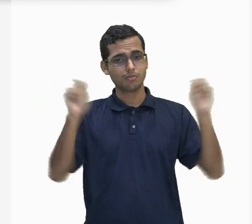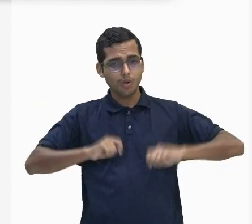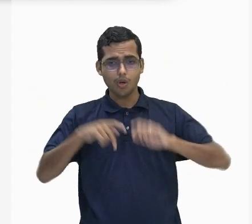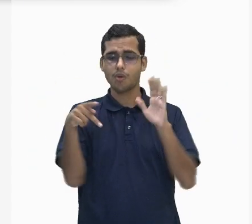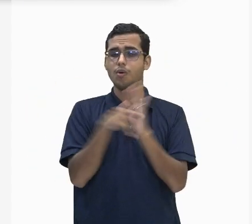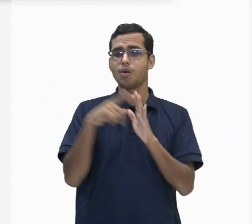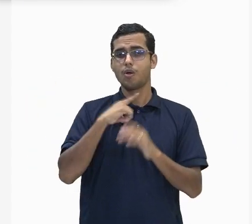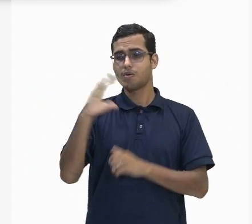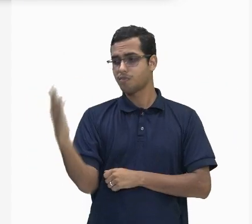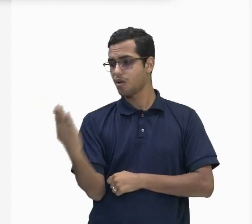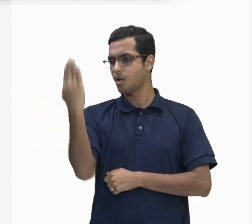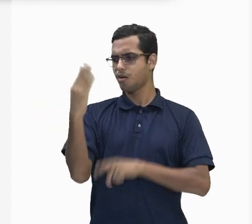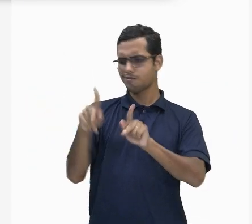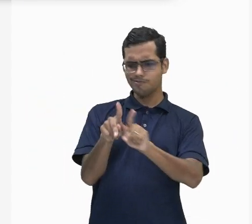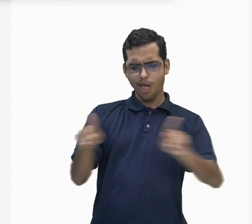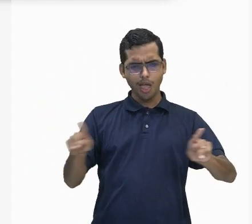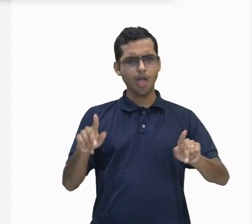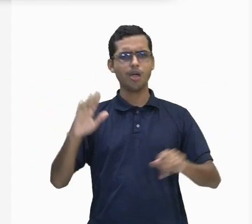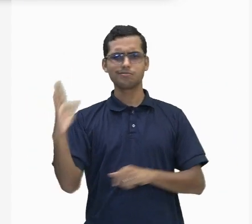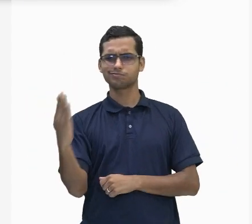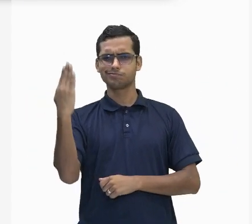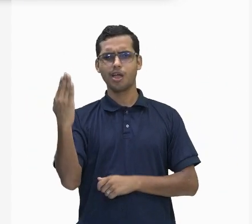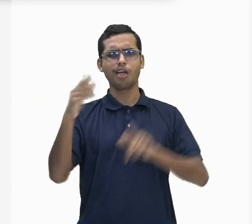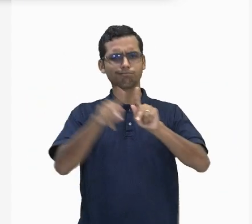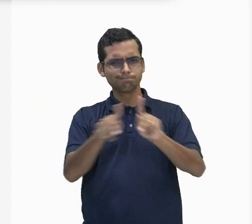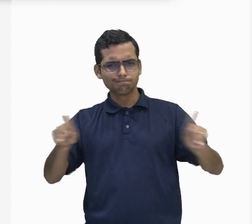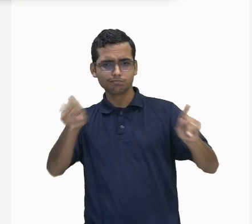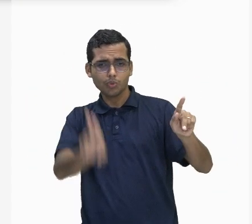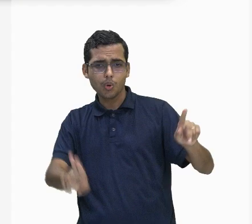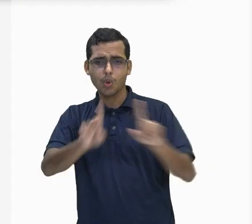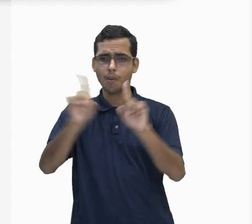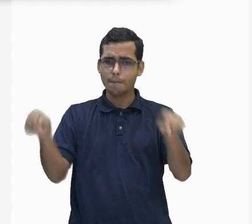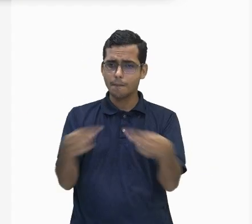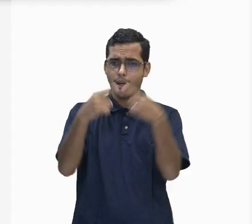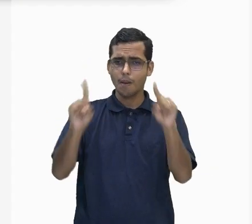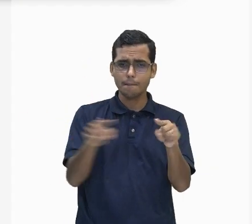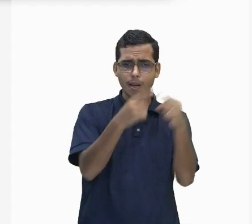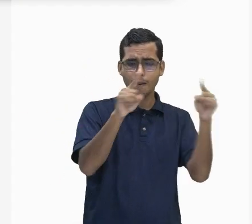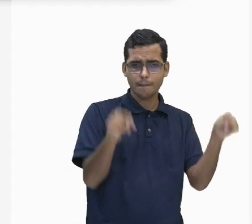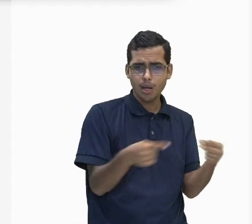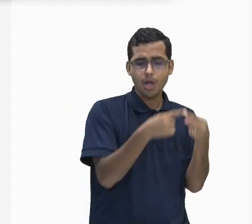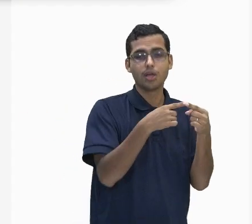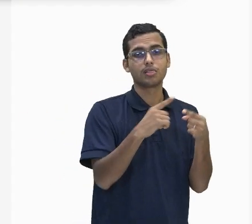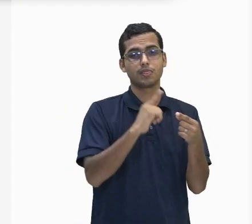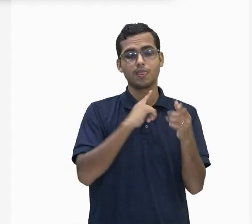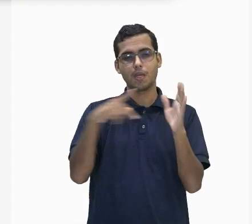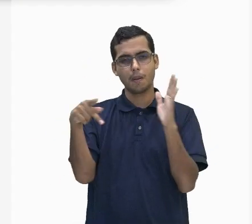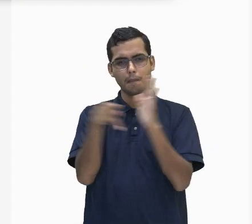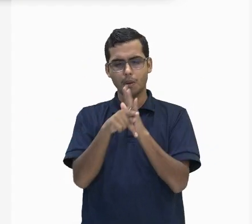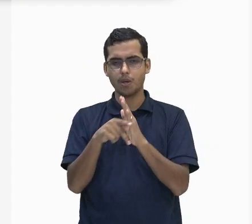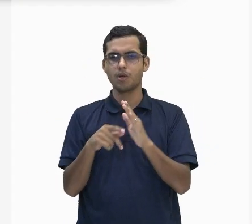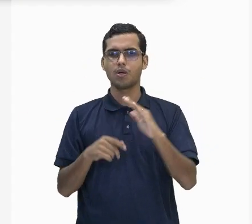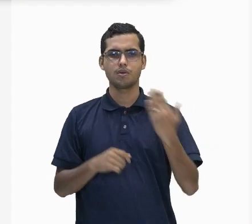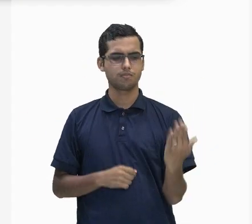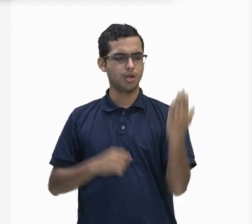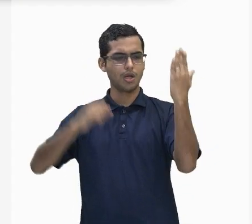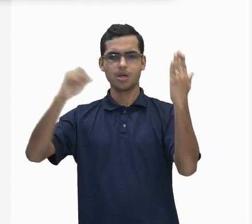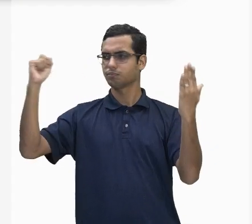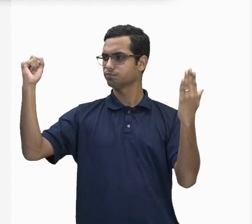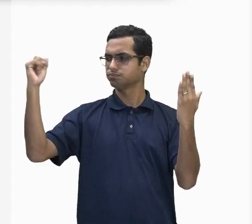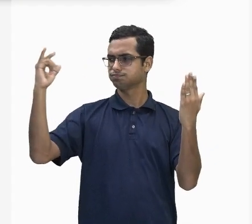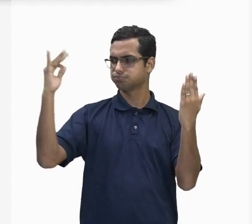planos. A associação de espelhos planos acontece quando a luz refletida por um